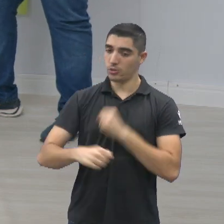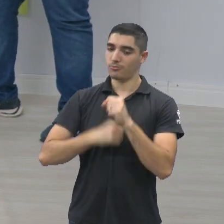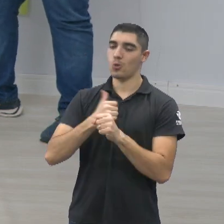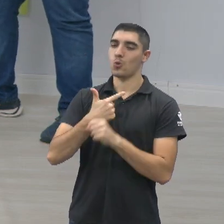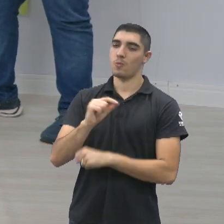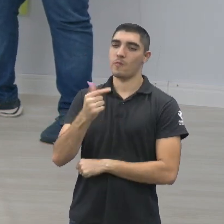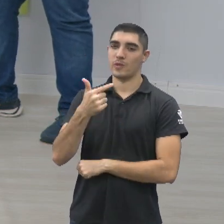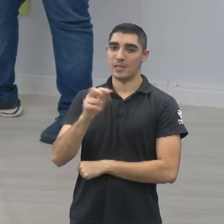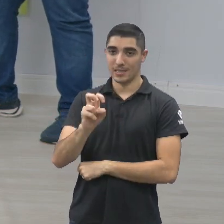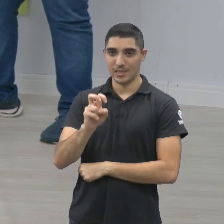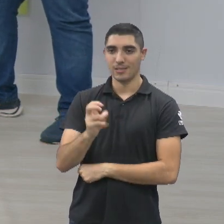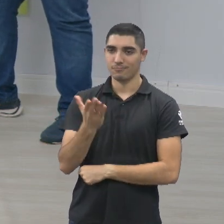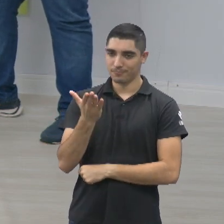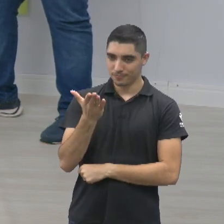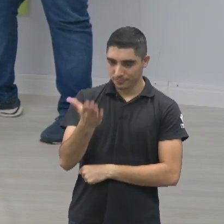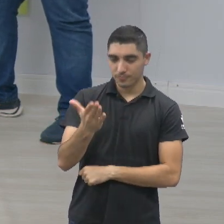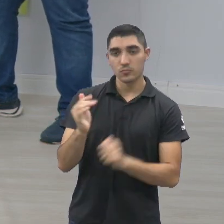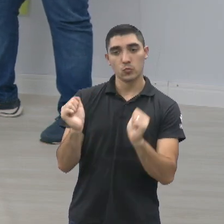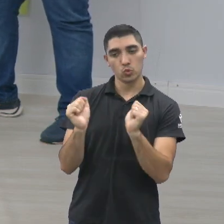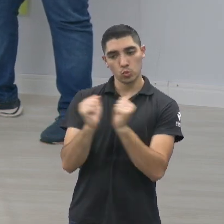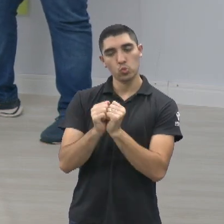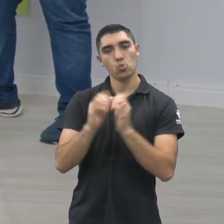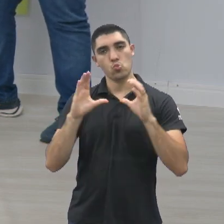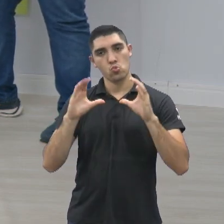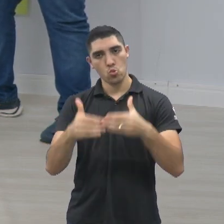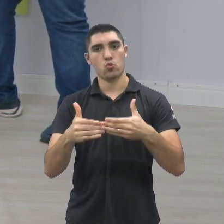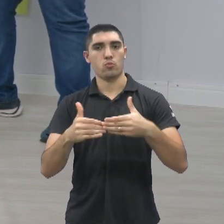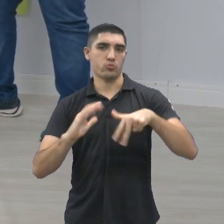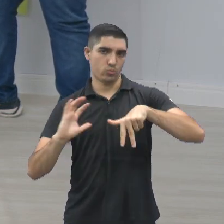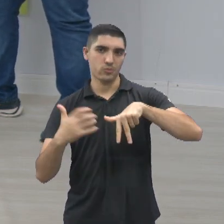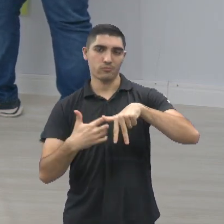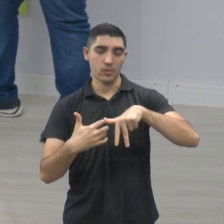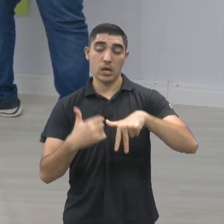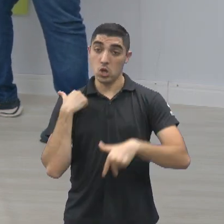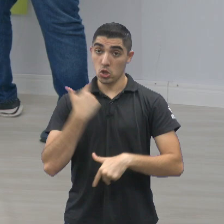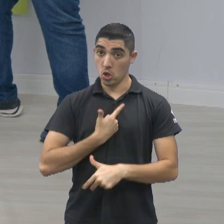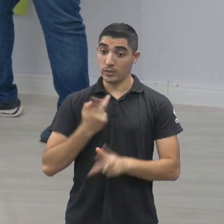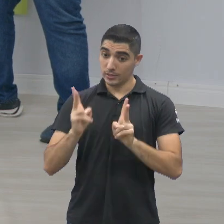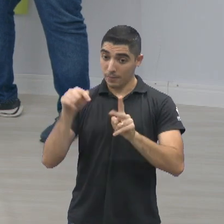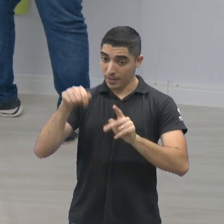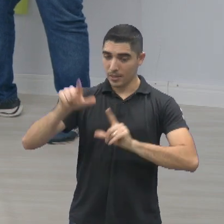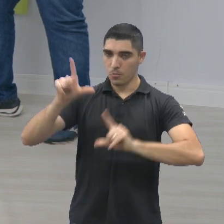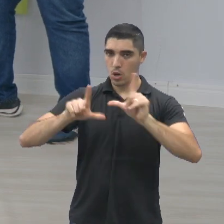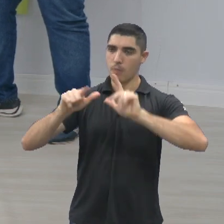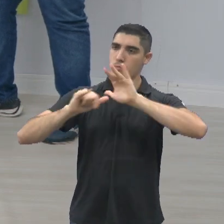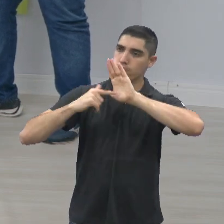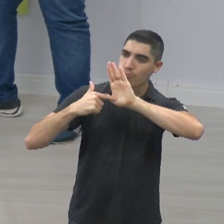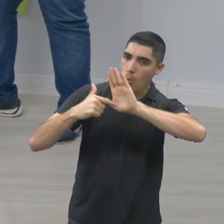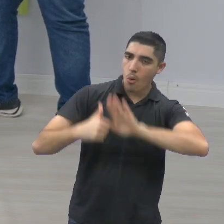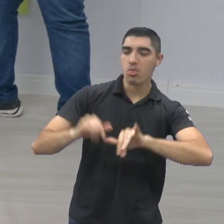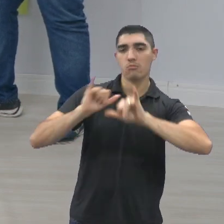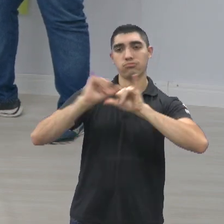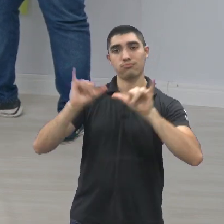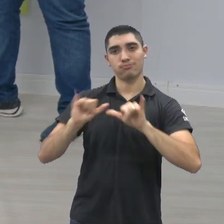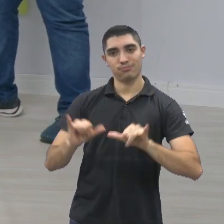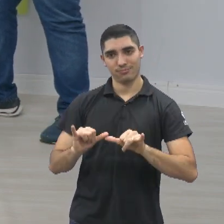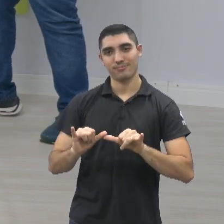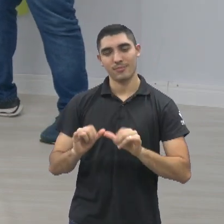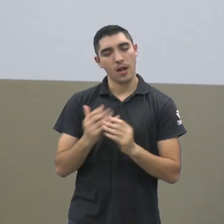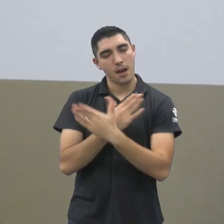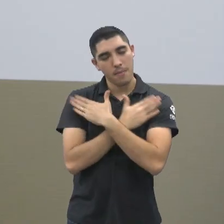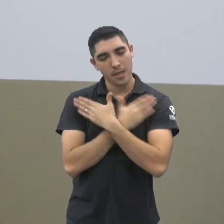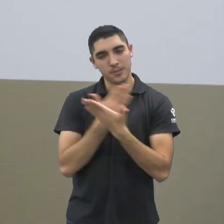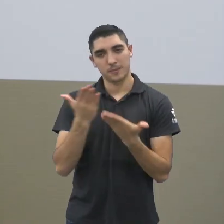2025 para você, para a equipe do Joseense. Estaremos acompanhando aqui de perto e, claro, sempre divulgando o que tiver de assuntos do Joseense. Um abraço,